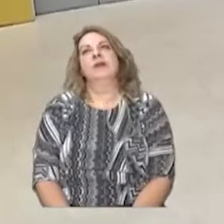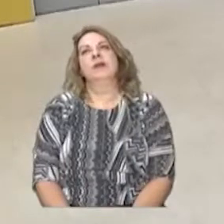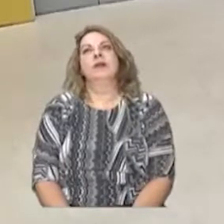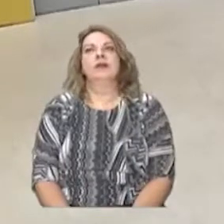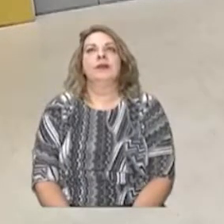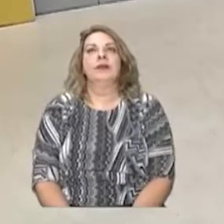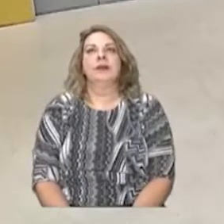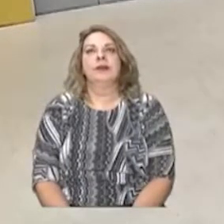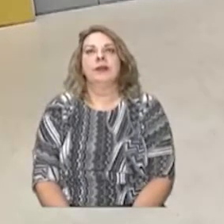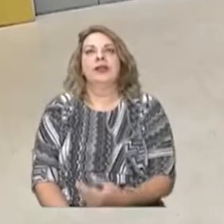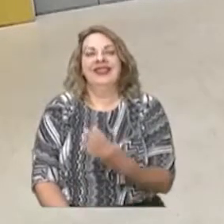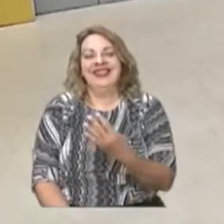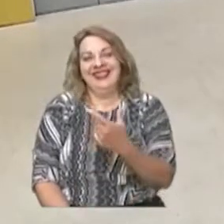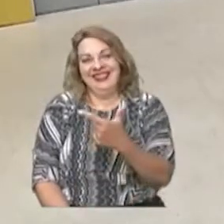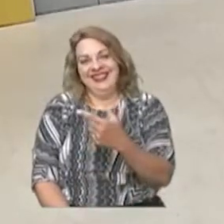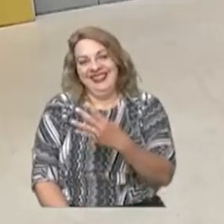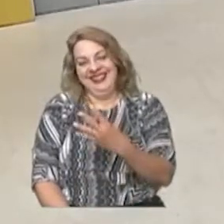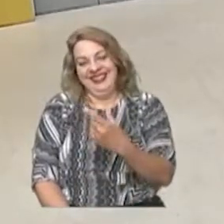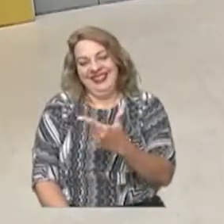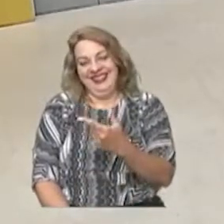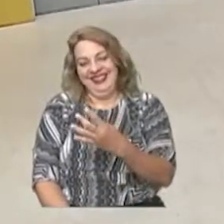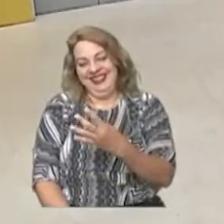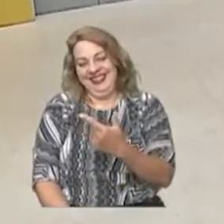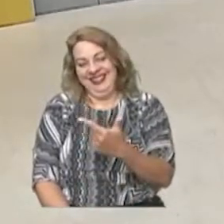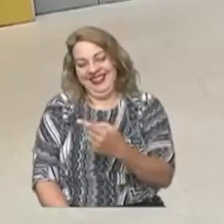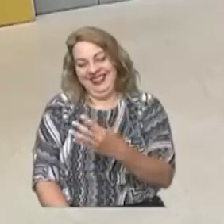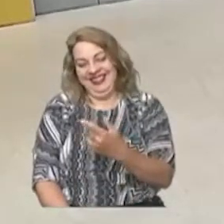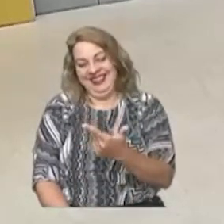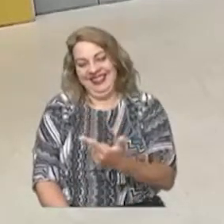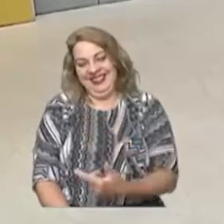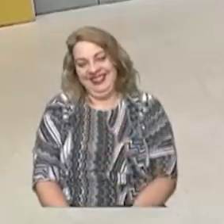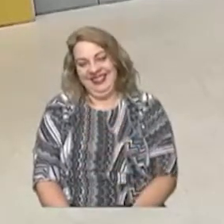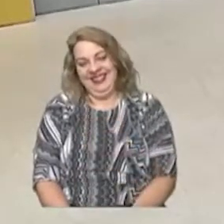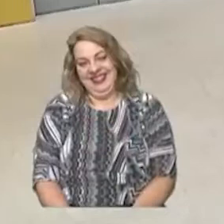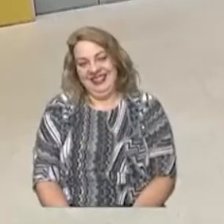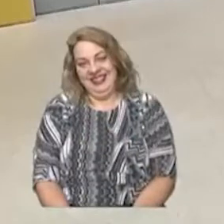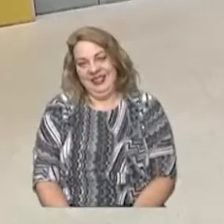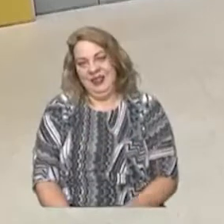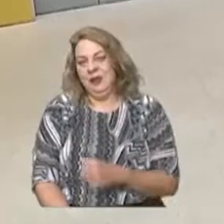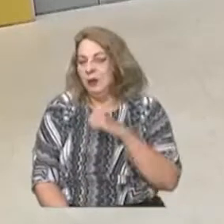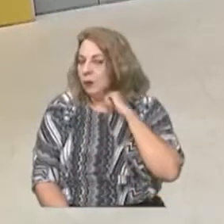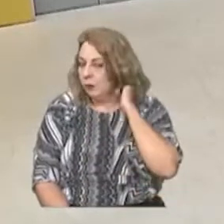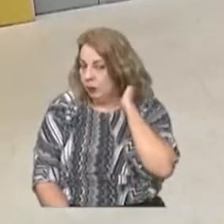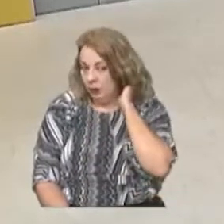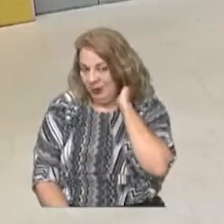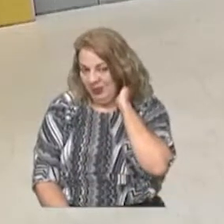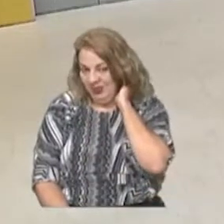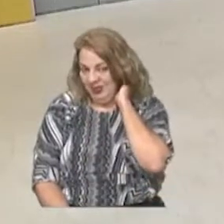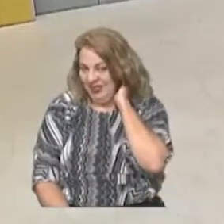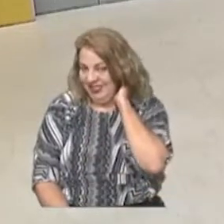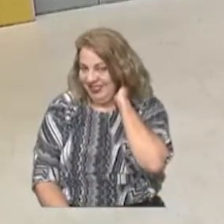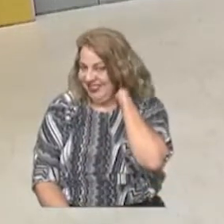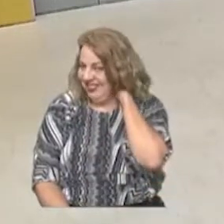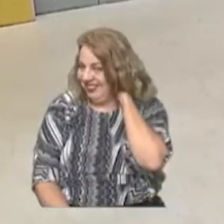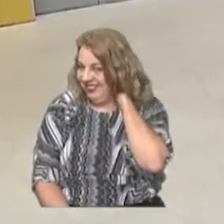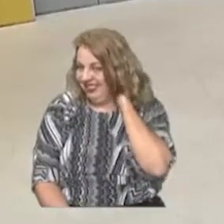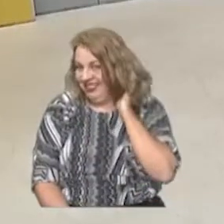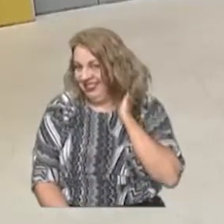13. 42. Saiu agora. 42. Pode marcar.